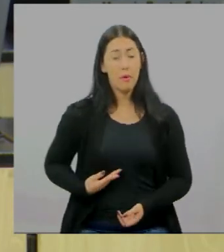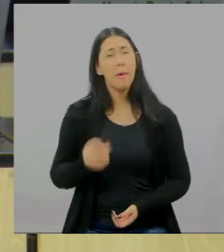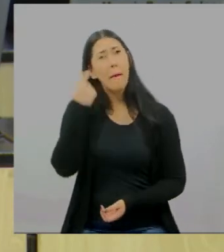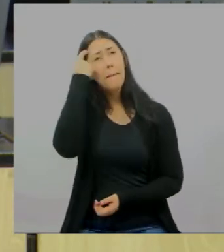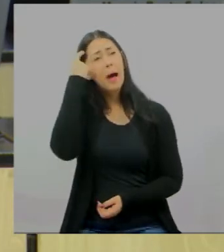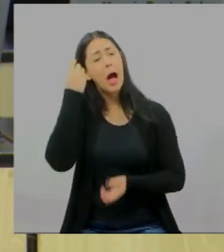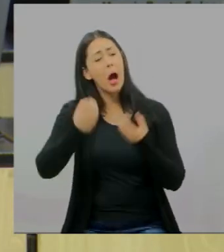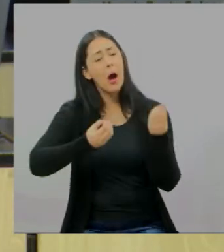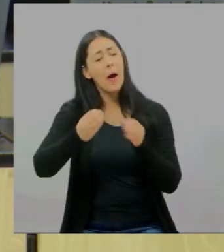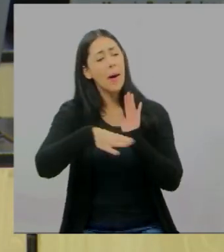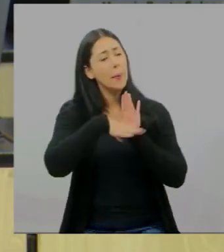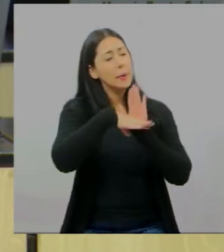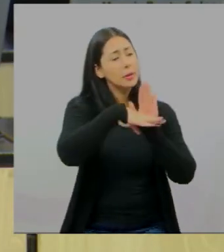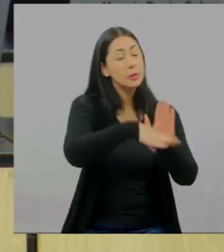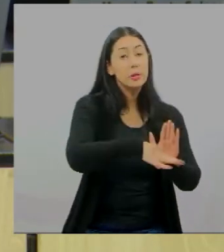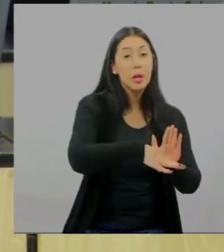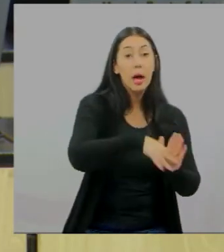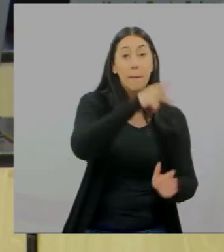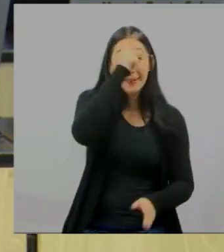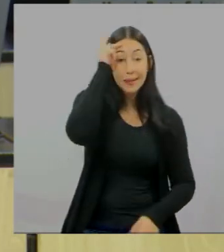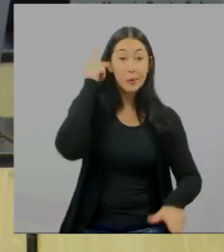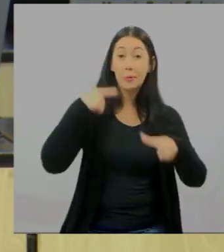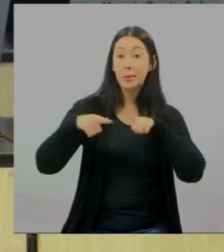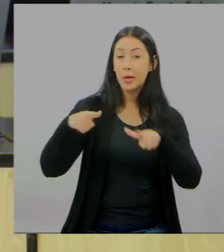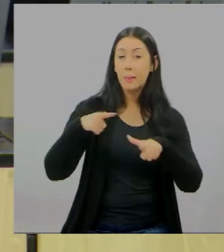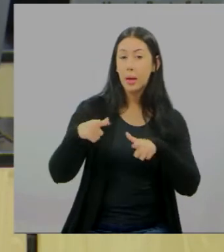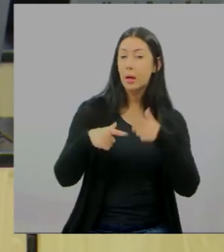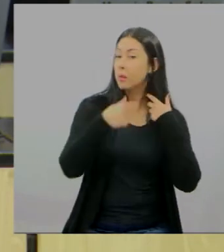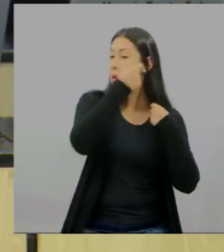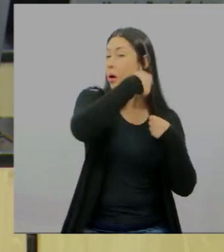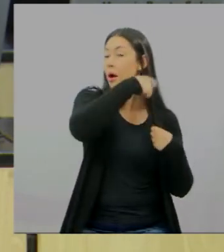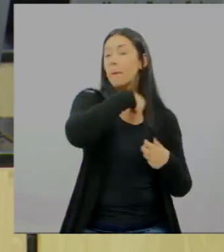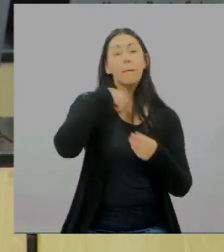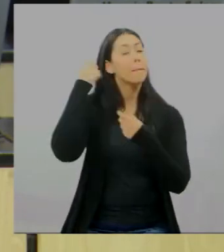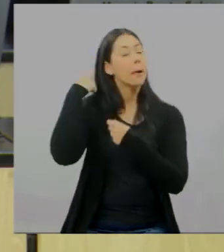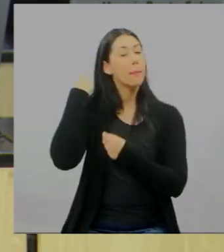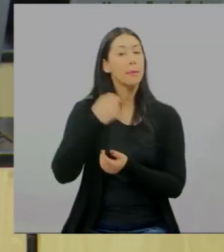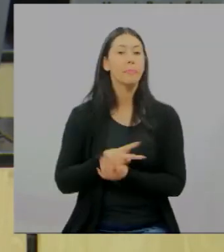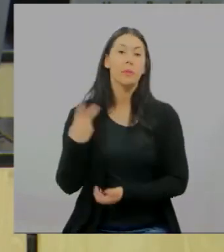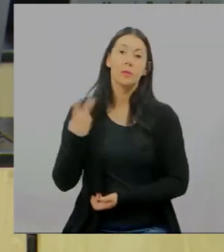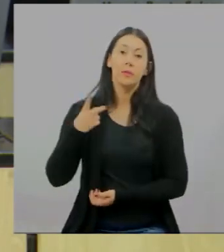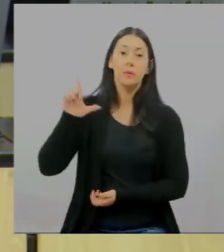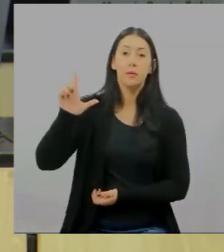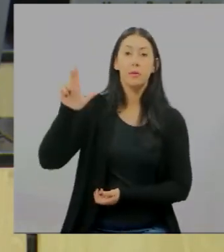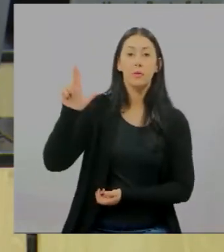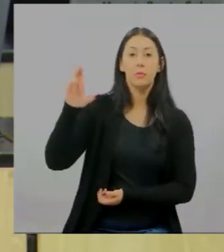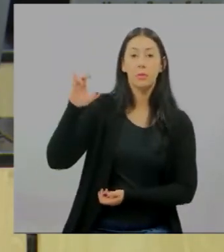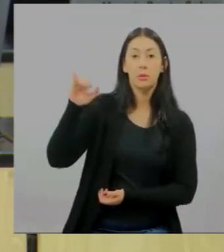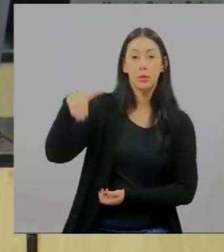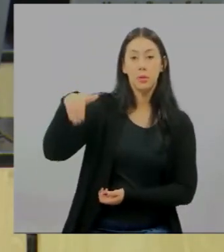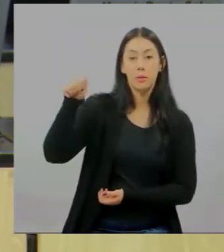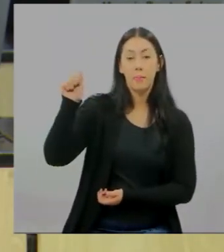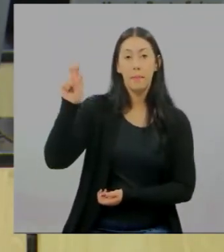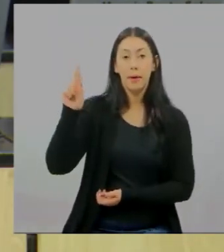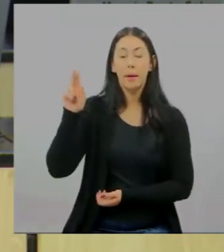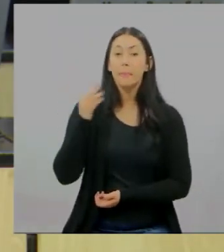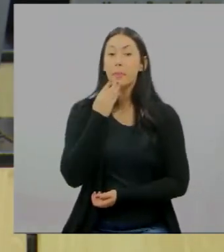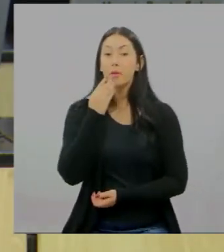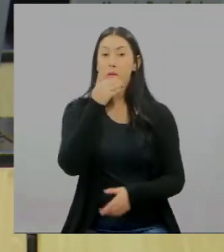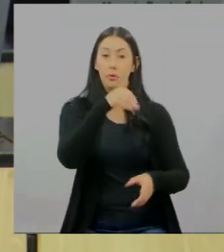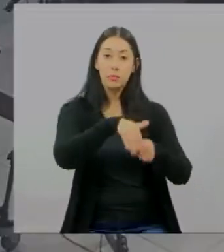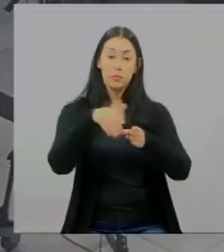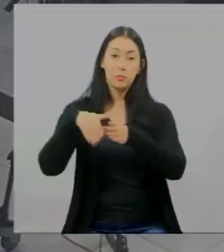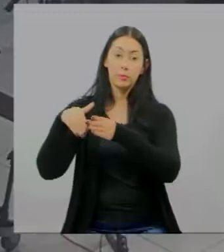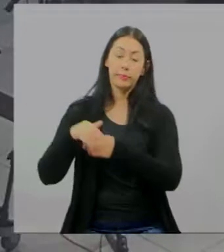em especial na área dos profissionais da beleza? Vereadora Lucimar Ponciano, senhor presidente, foi solicitada votação.